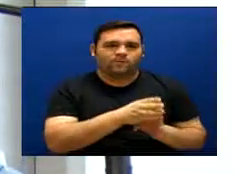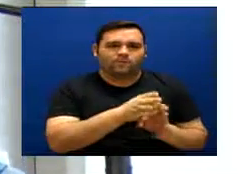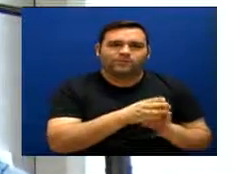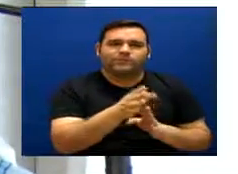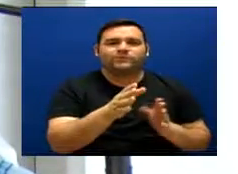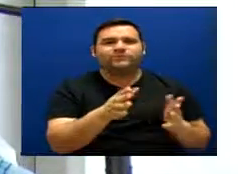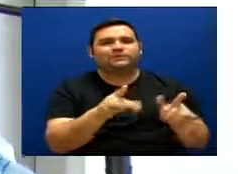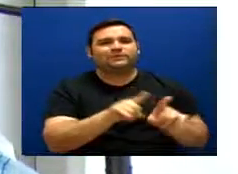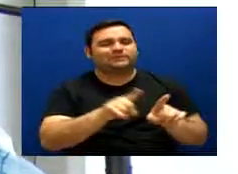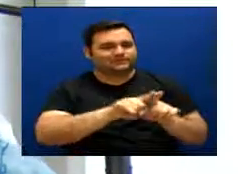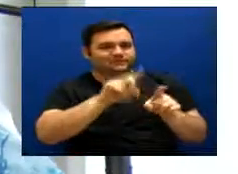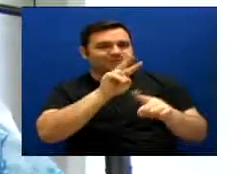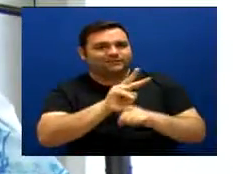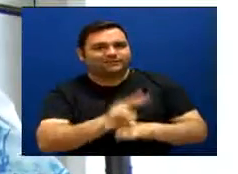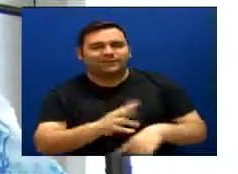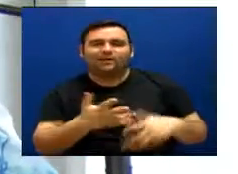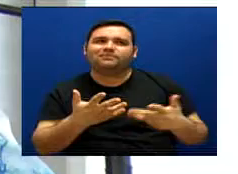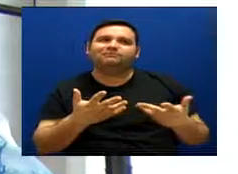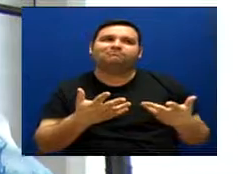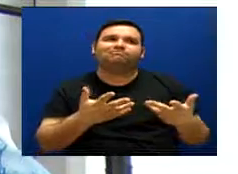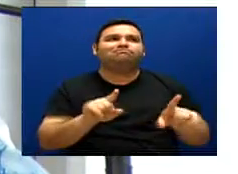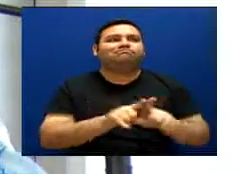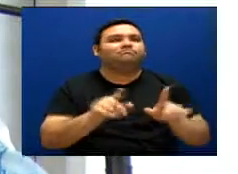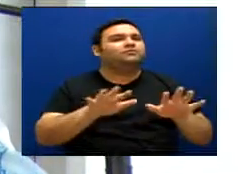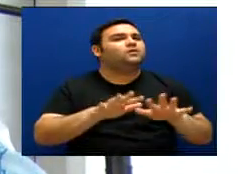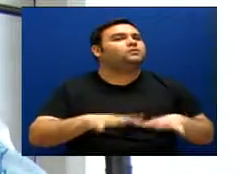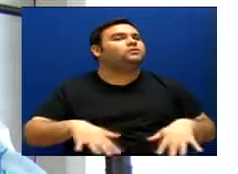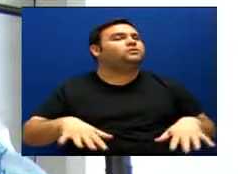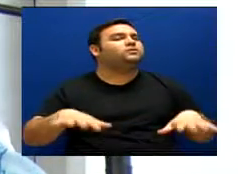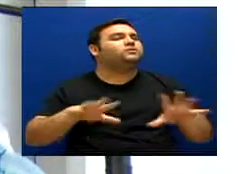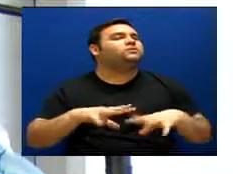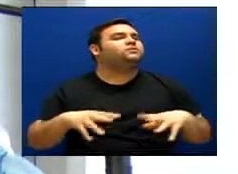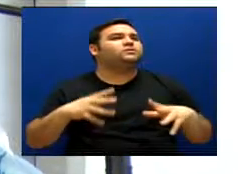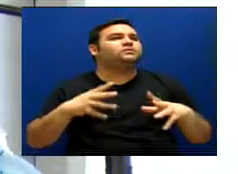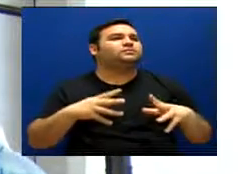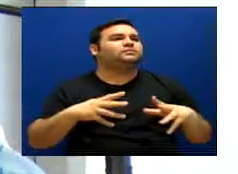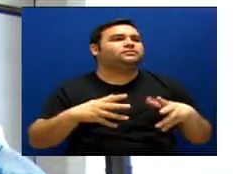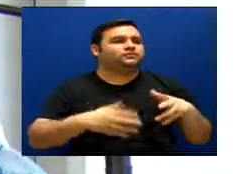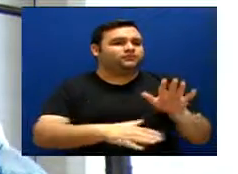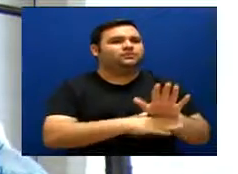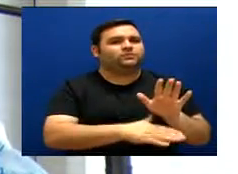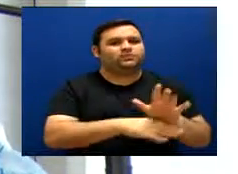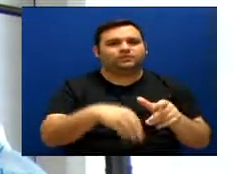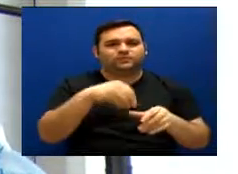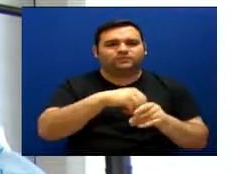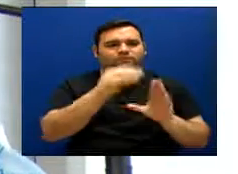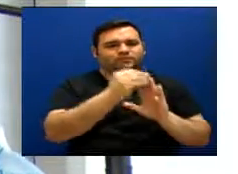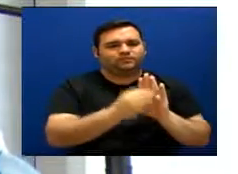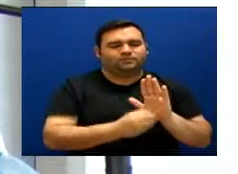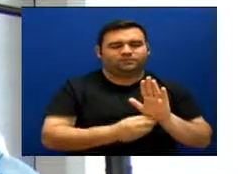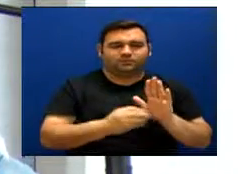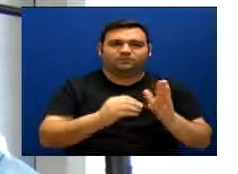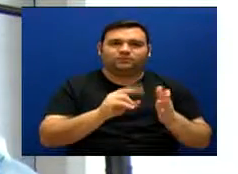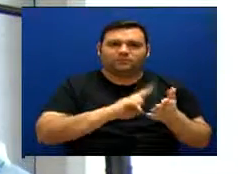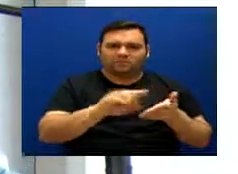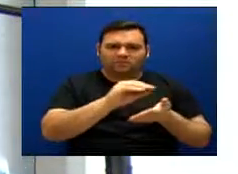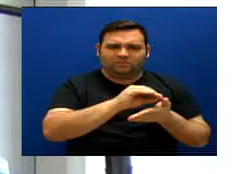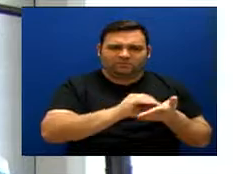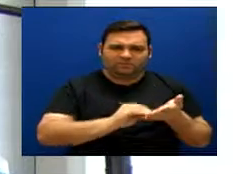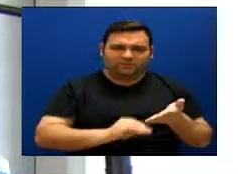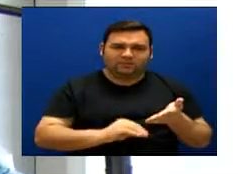orientados e são vigiados e são todos alimentados dentro desse cadastro pelo setor